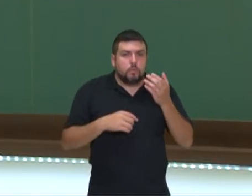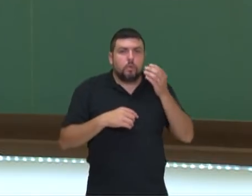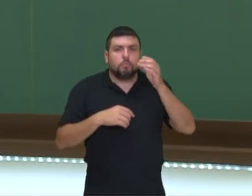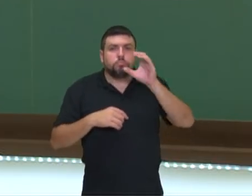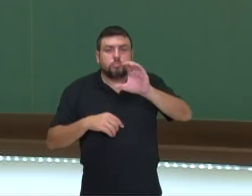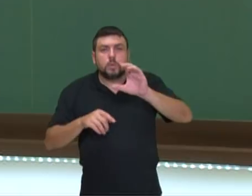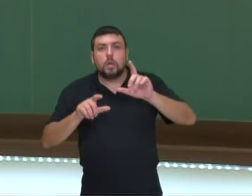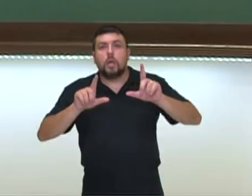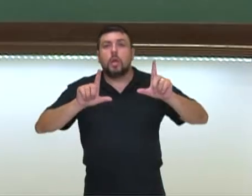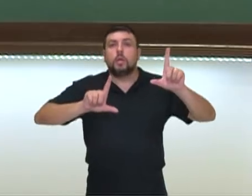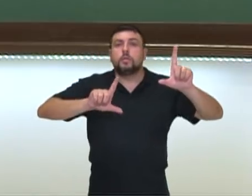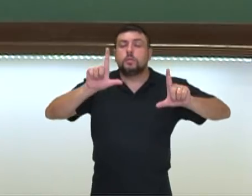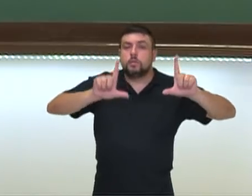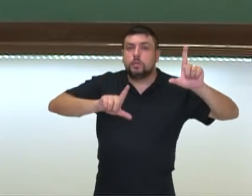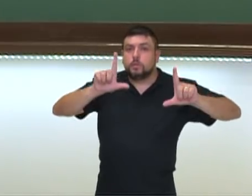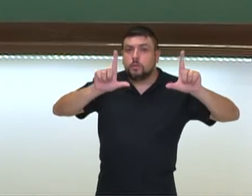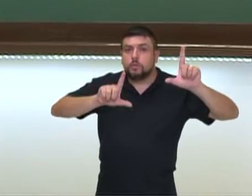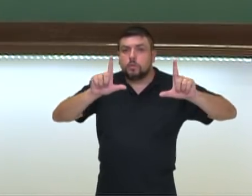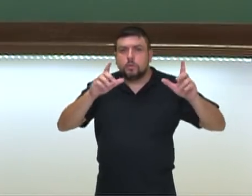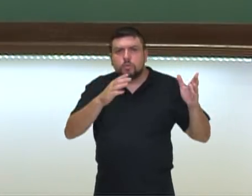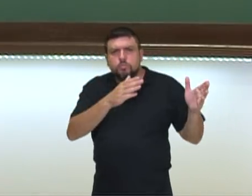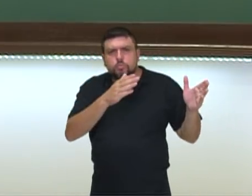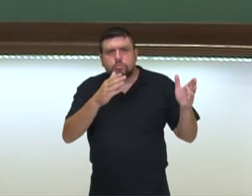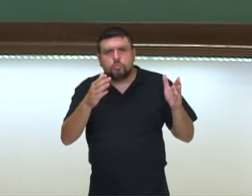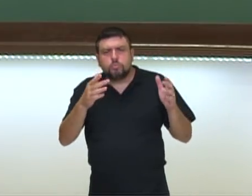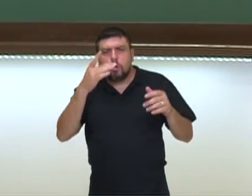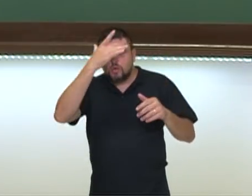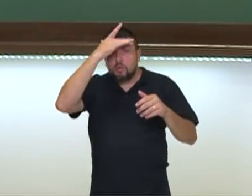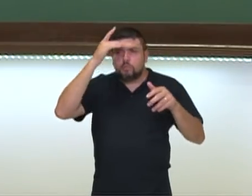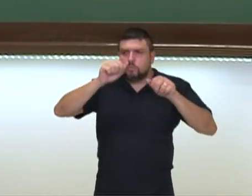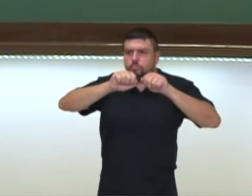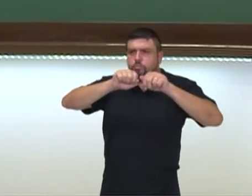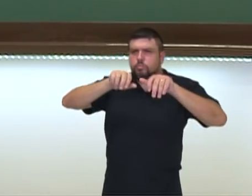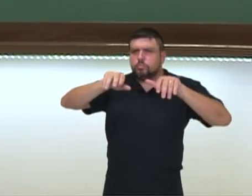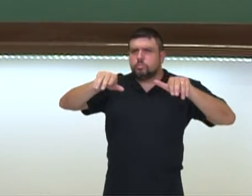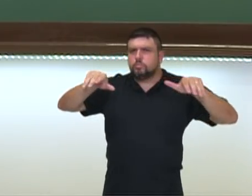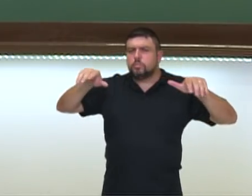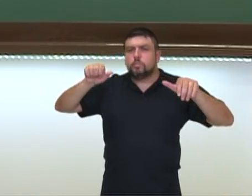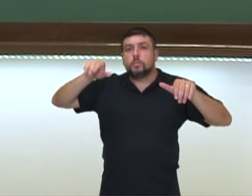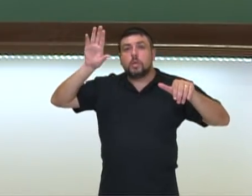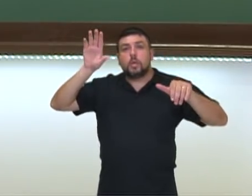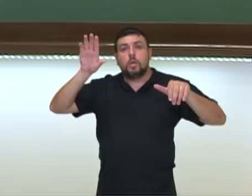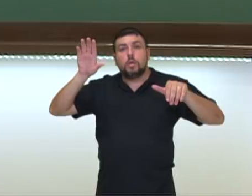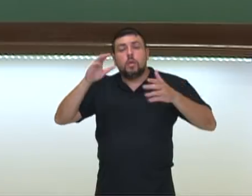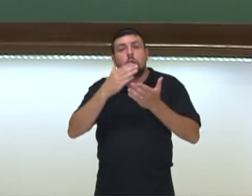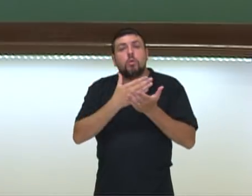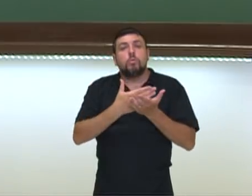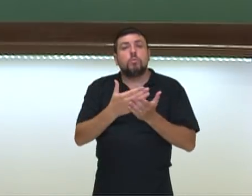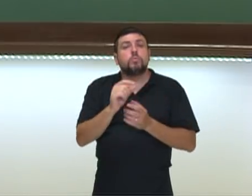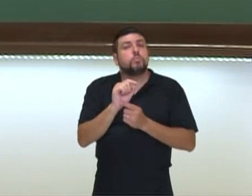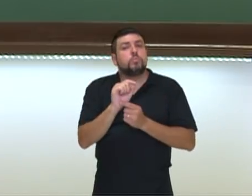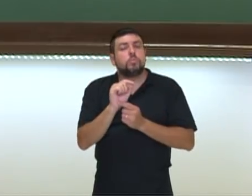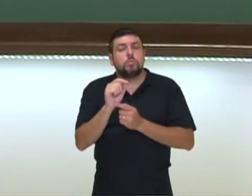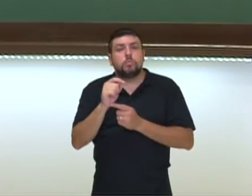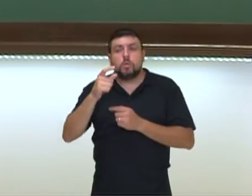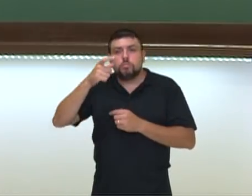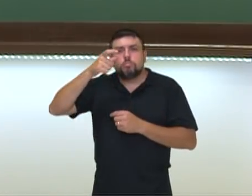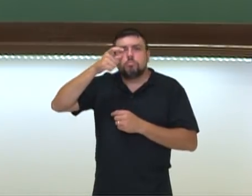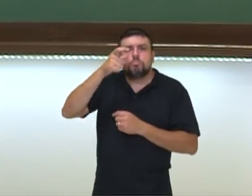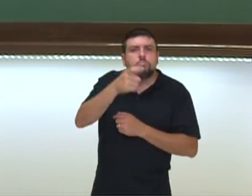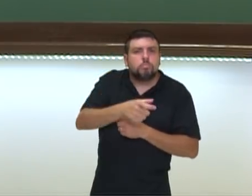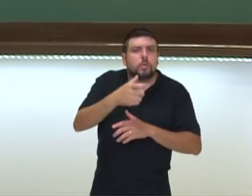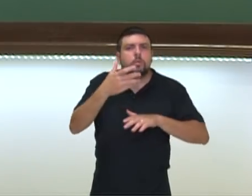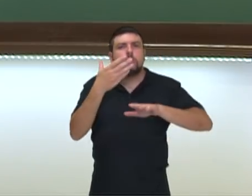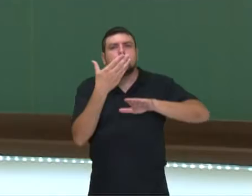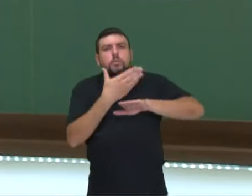proporciona que esse esporte seja visualizado por muito mais pessoas e essas pessoas vão querer praticar, vivenciar